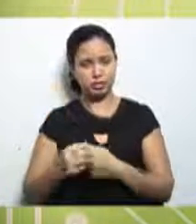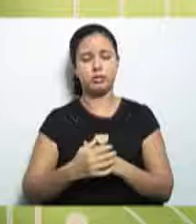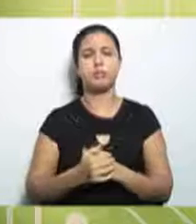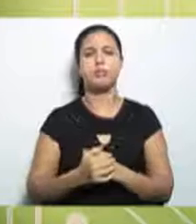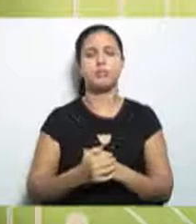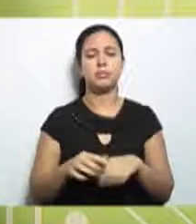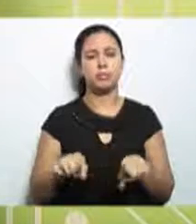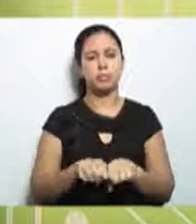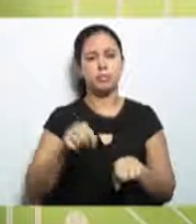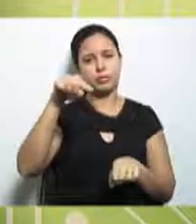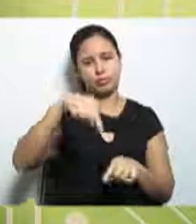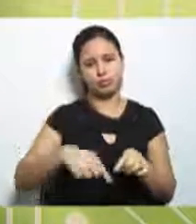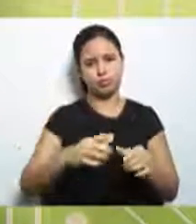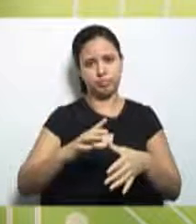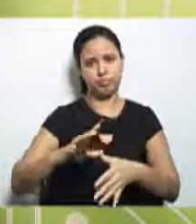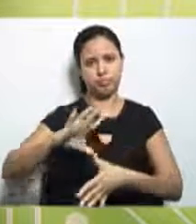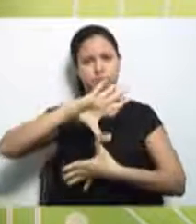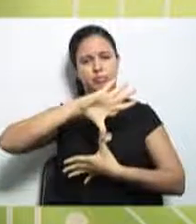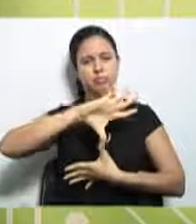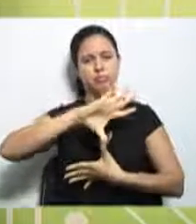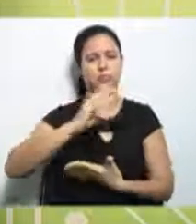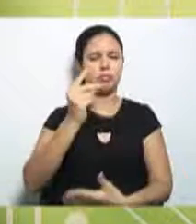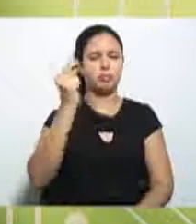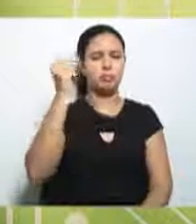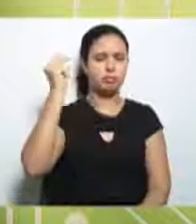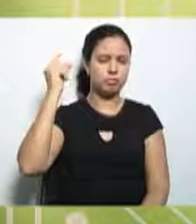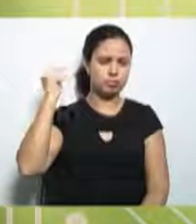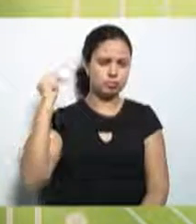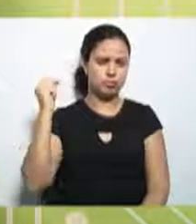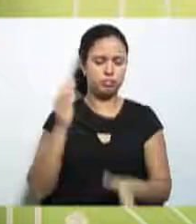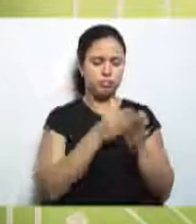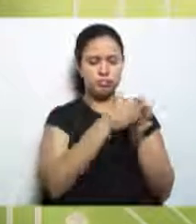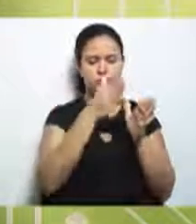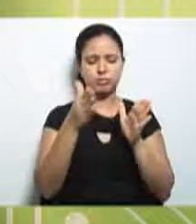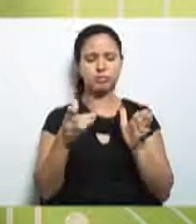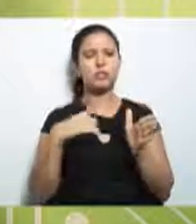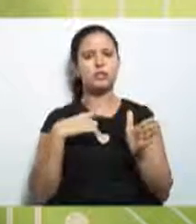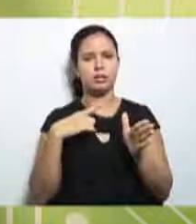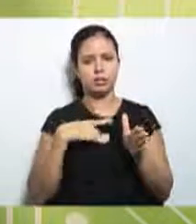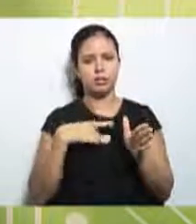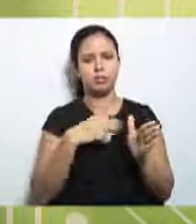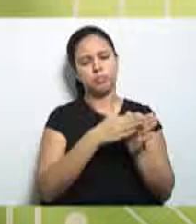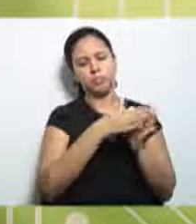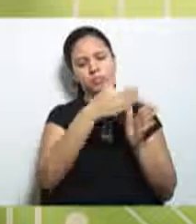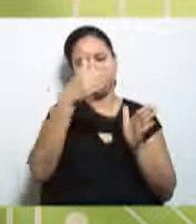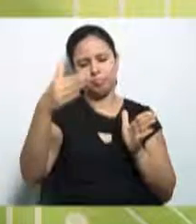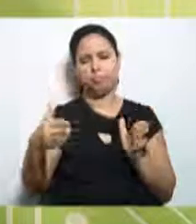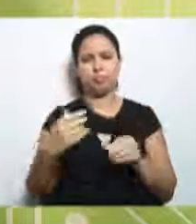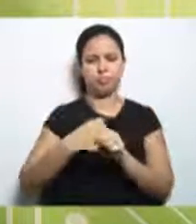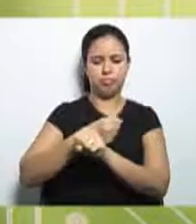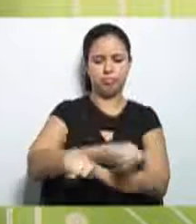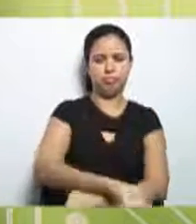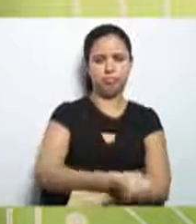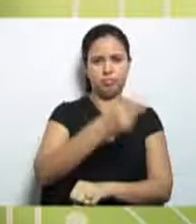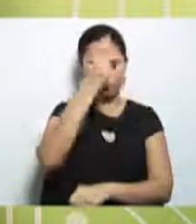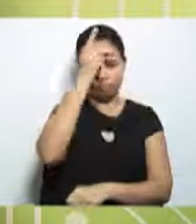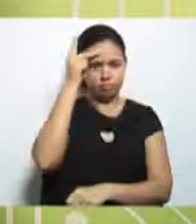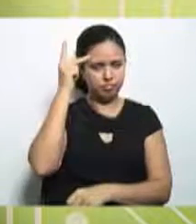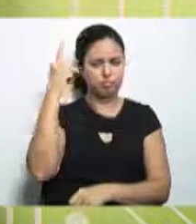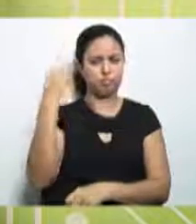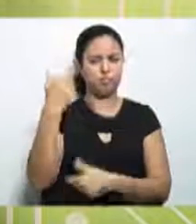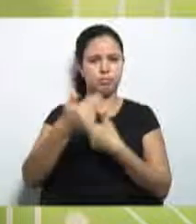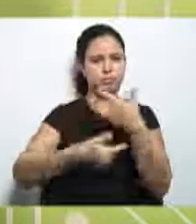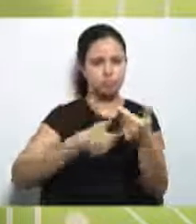das Américas, no período pré-colombiano, também estiveram sob esse regime. E, pessoal, quando a gente